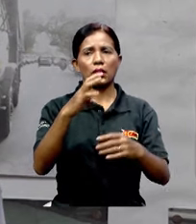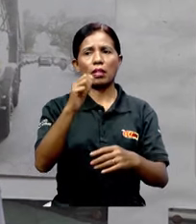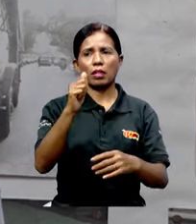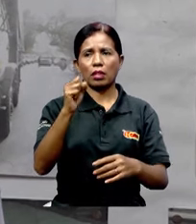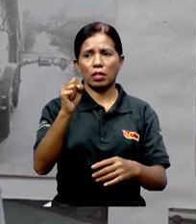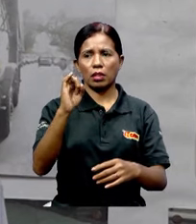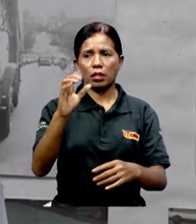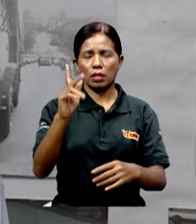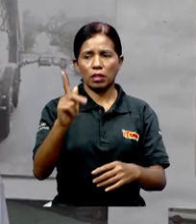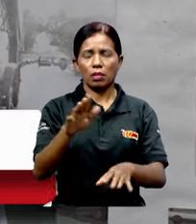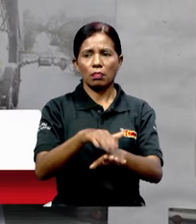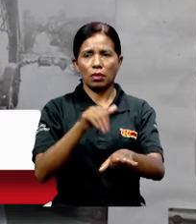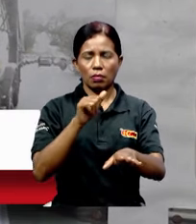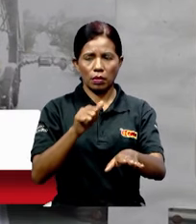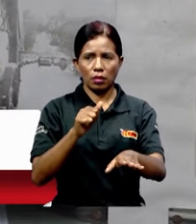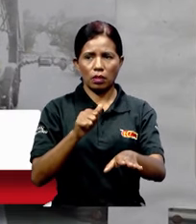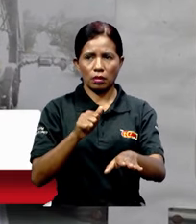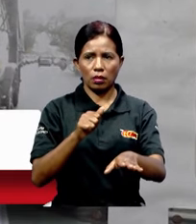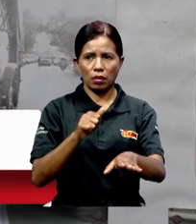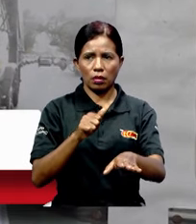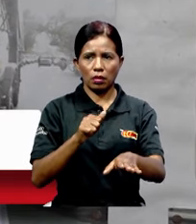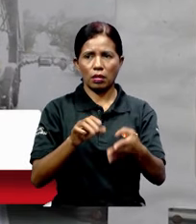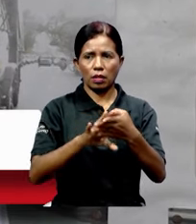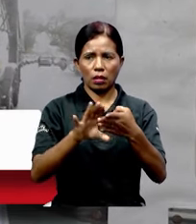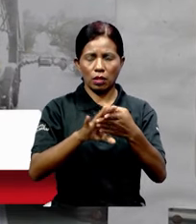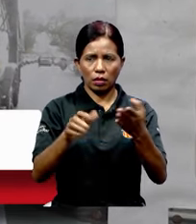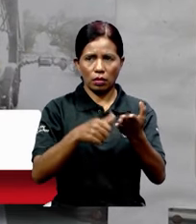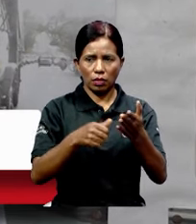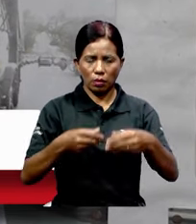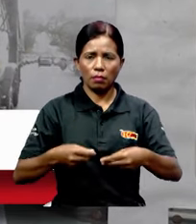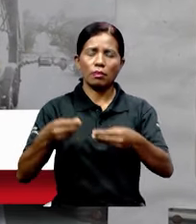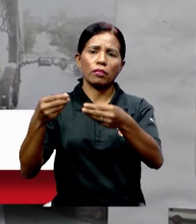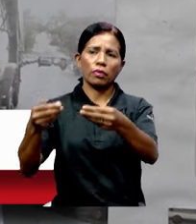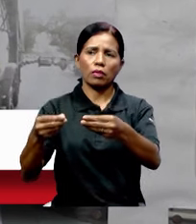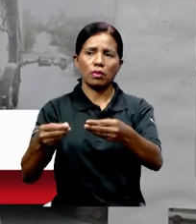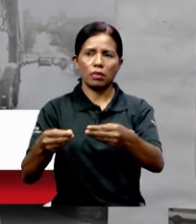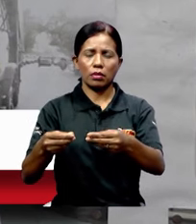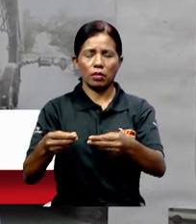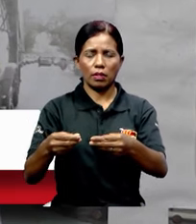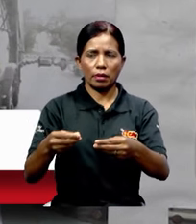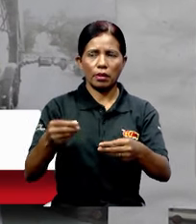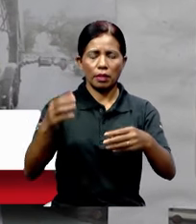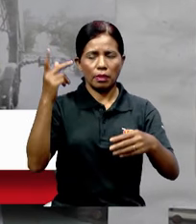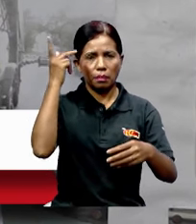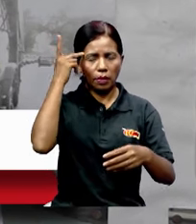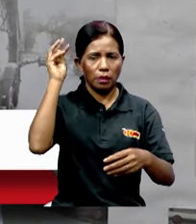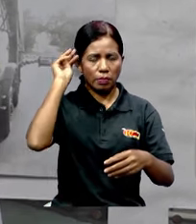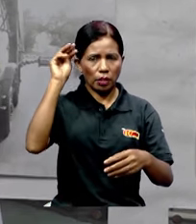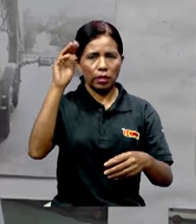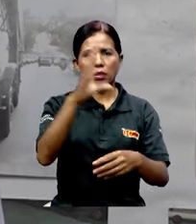convidou na itinha convida carta convite ba ona itinha Sua Excelência